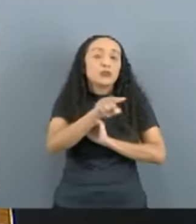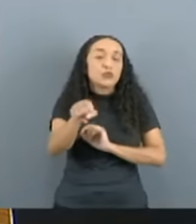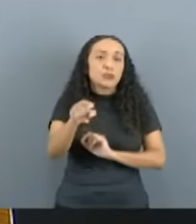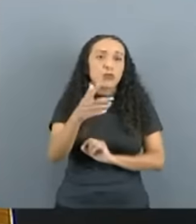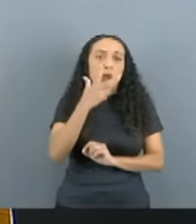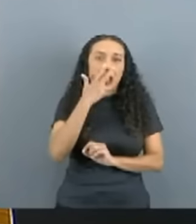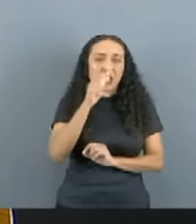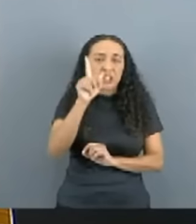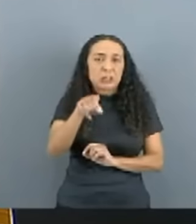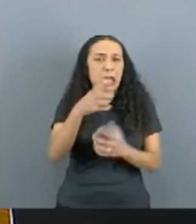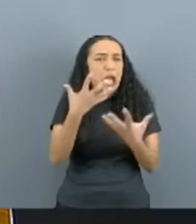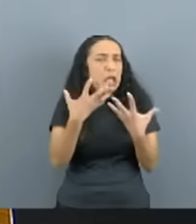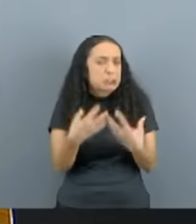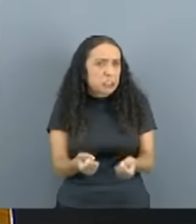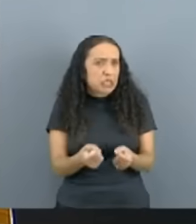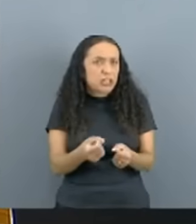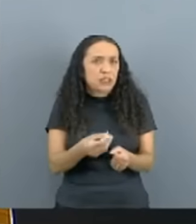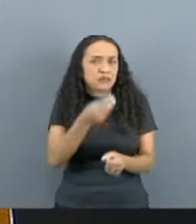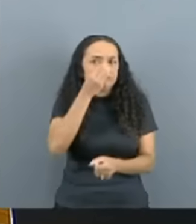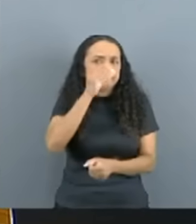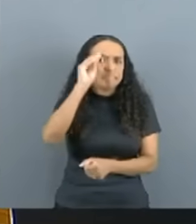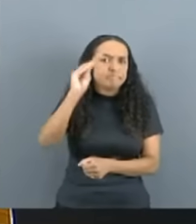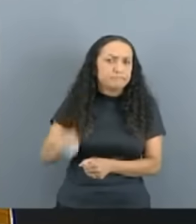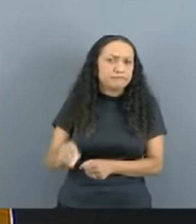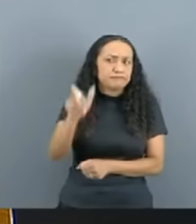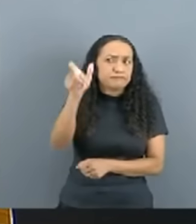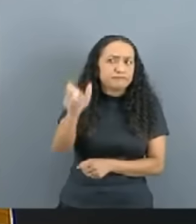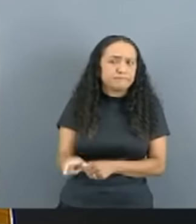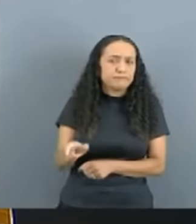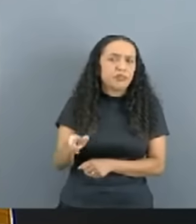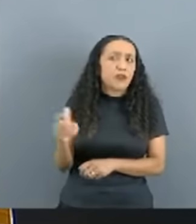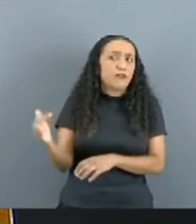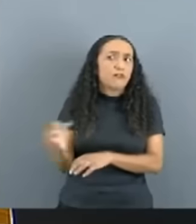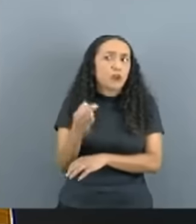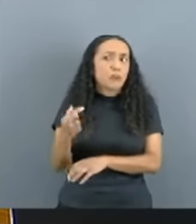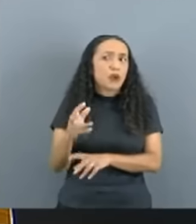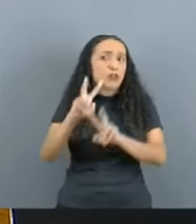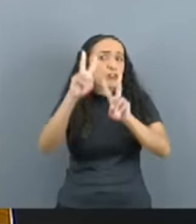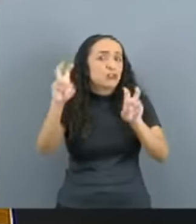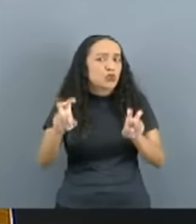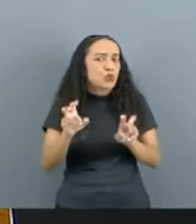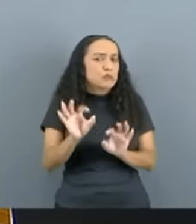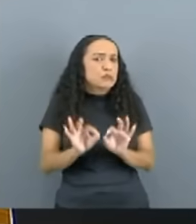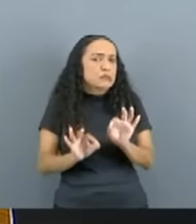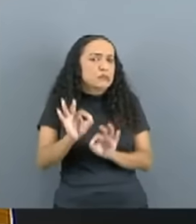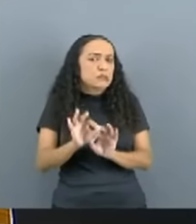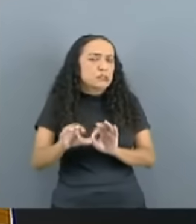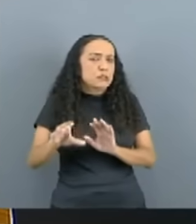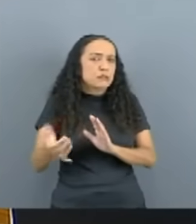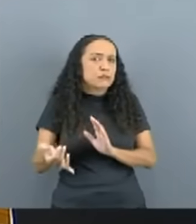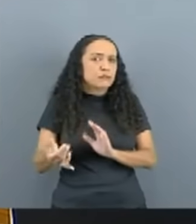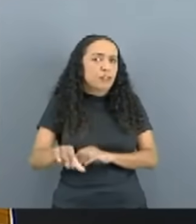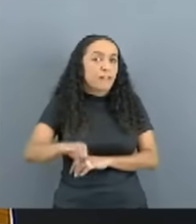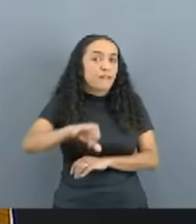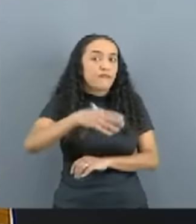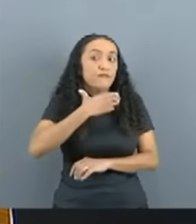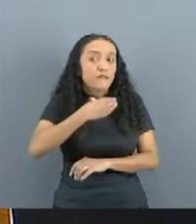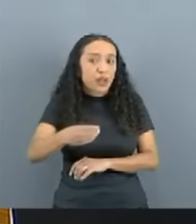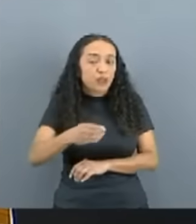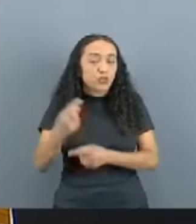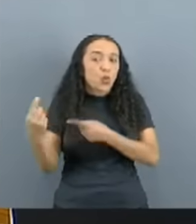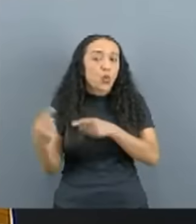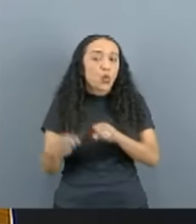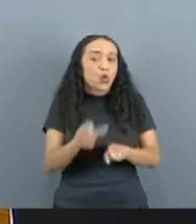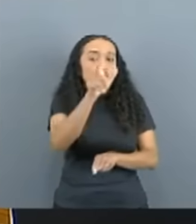considera aceitável ter ignorado um alerta formal sobre o esquema fraudulento contra os idosos? O senhor considera aceitável? Porque o